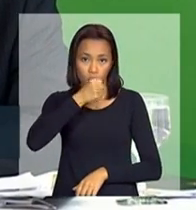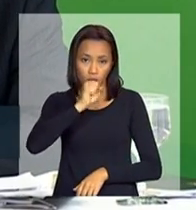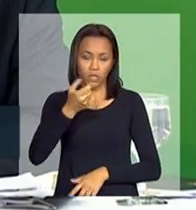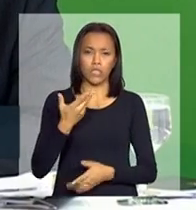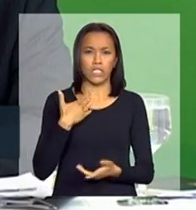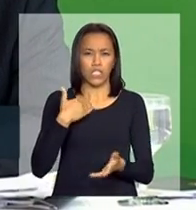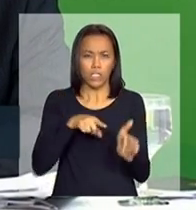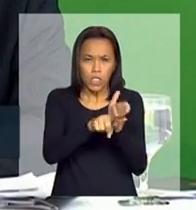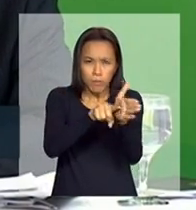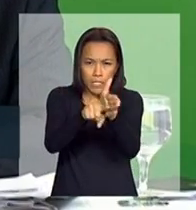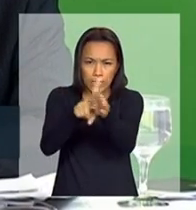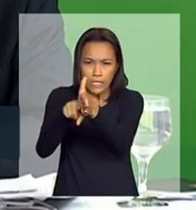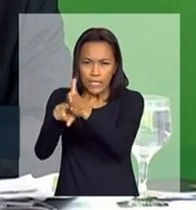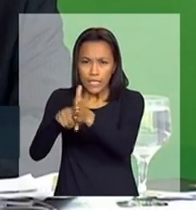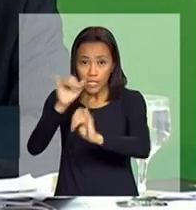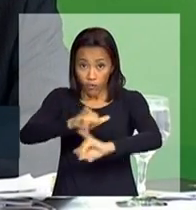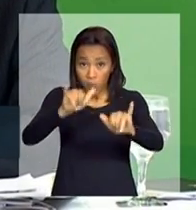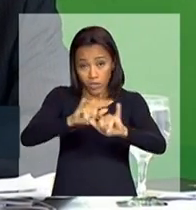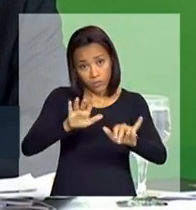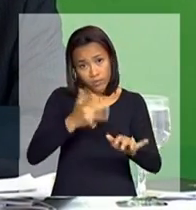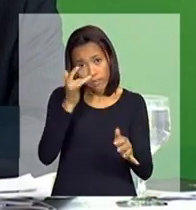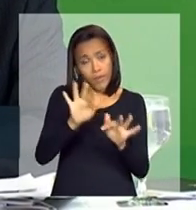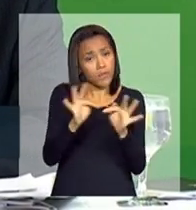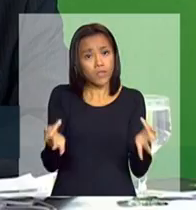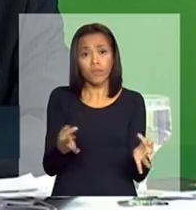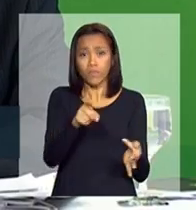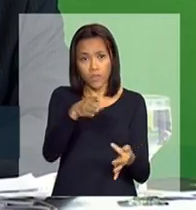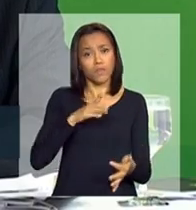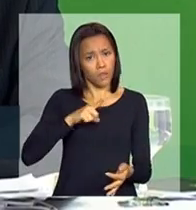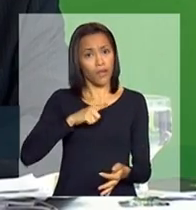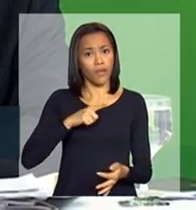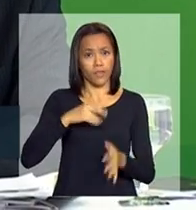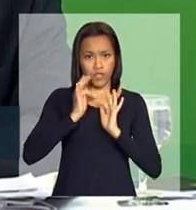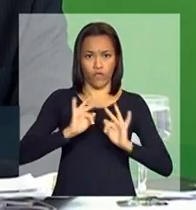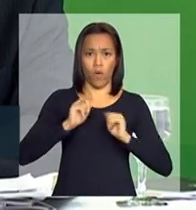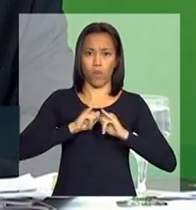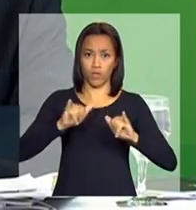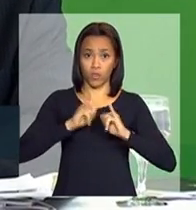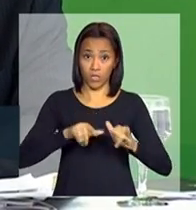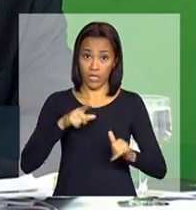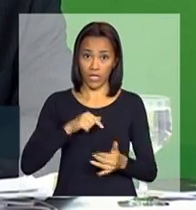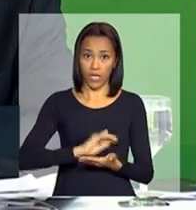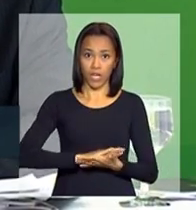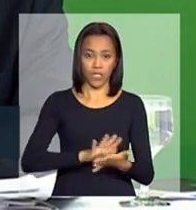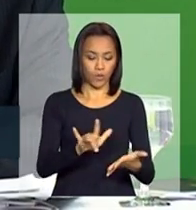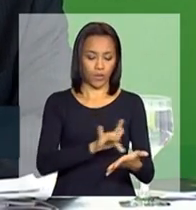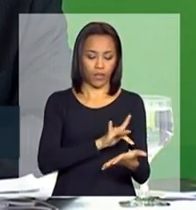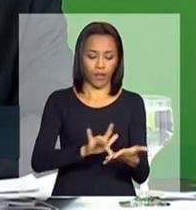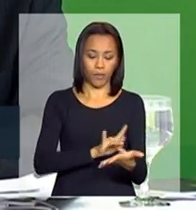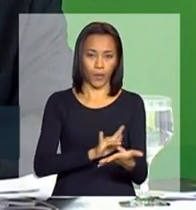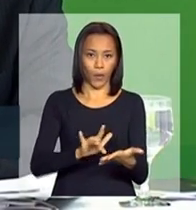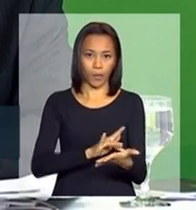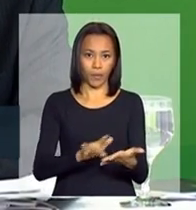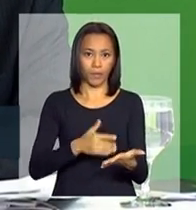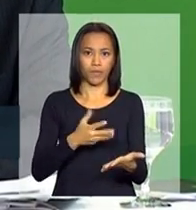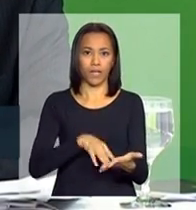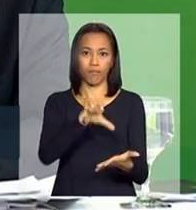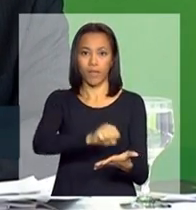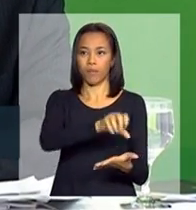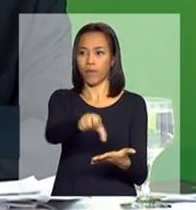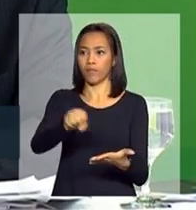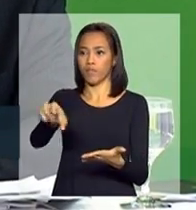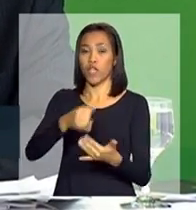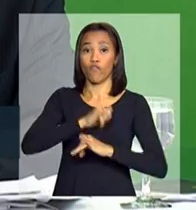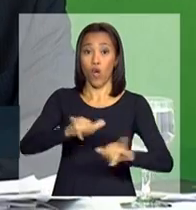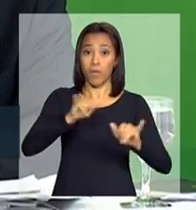apuram com tanto ricor os dados É simples vocês TM essa informação a Flávia tem ali no laptop dela ali que ela passa dia inteiro lá no Mac pegando dado